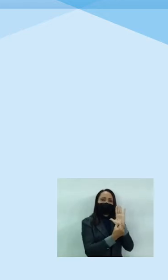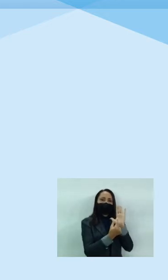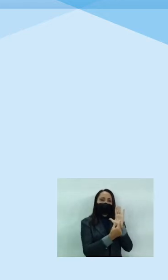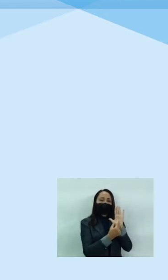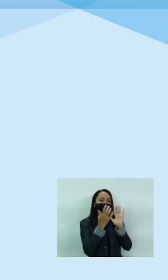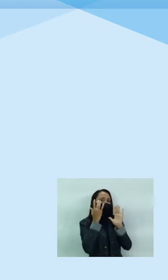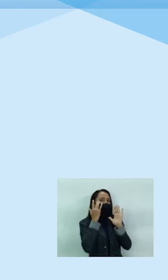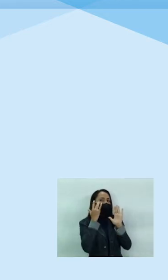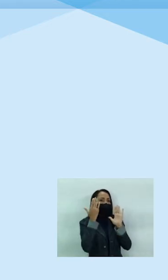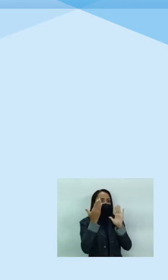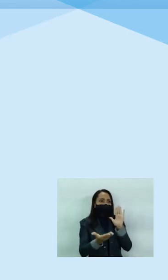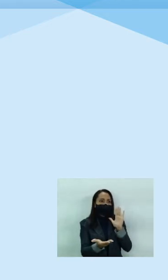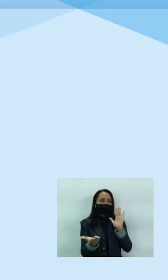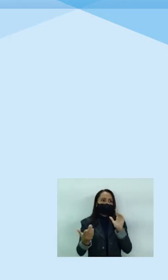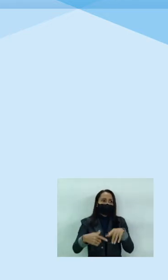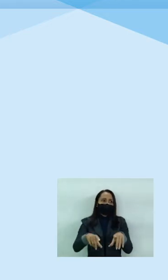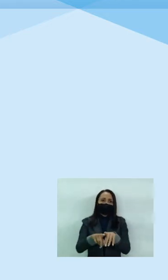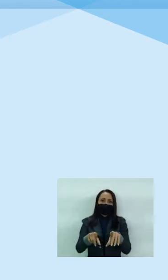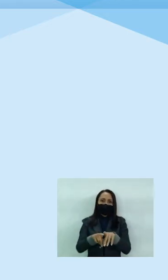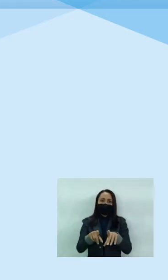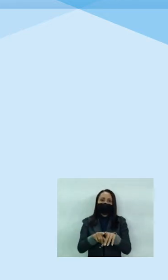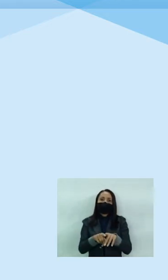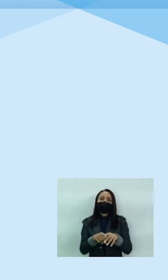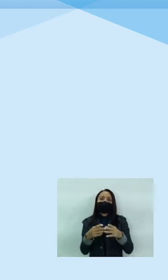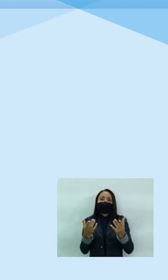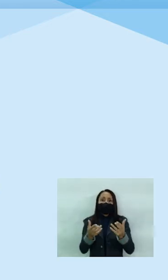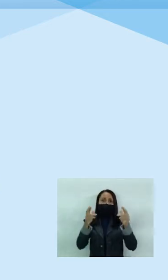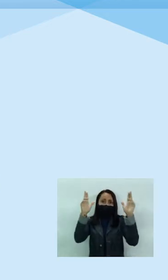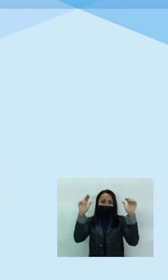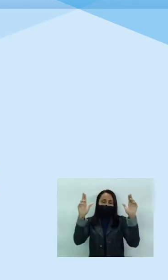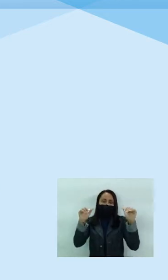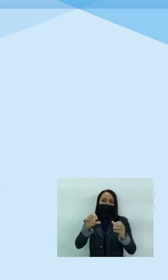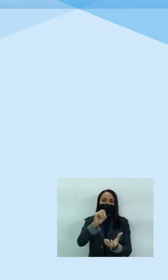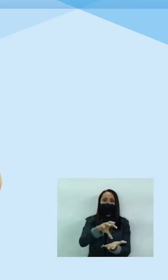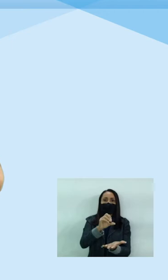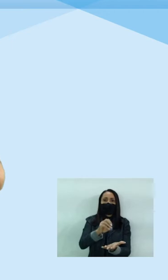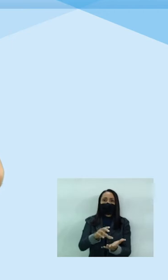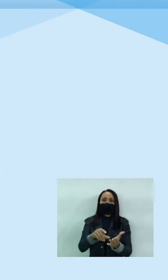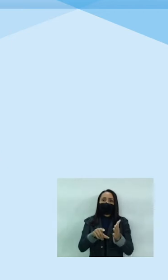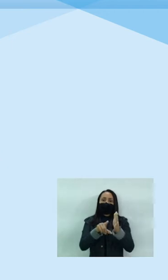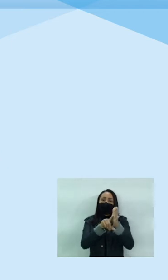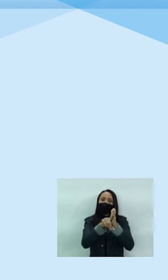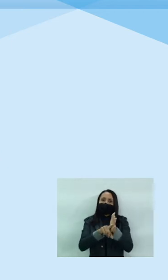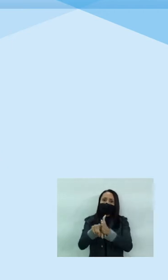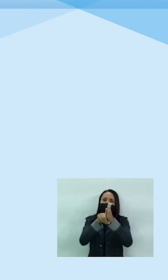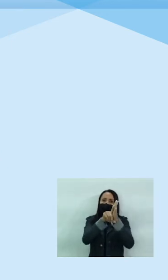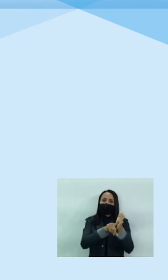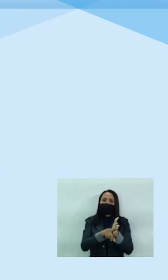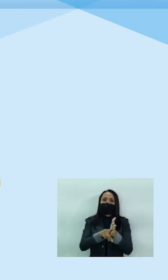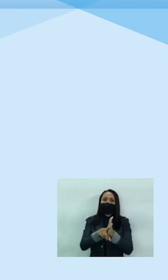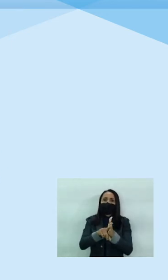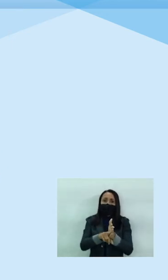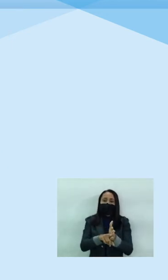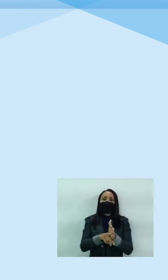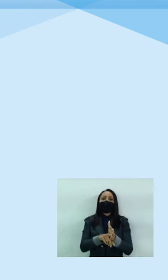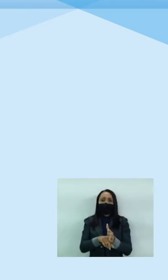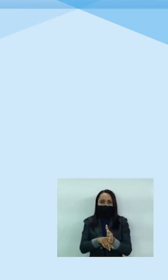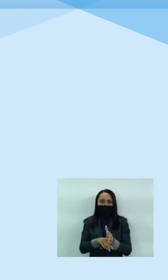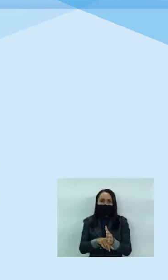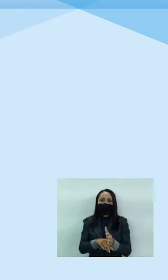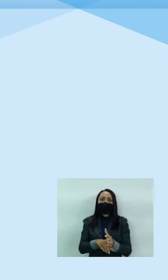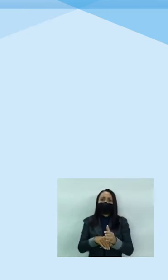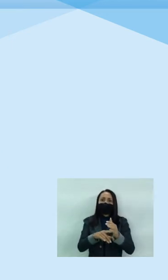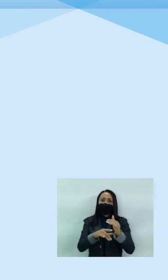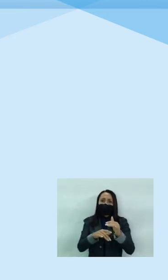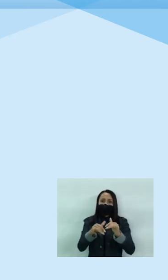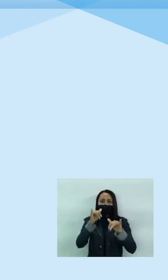observarem os conteúdos do EducaPE, pesquisar, tentar manter informado, porque são informações importantes para a